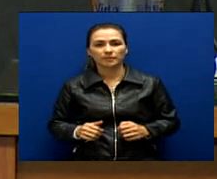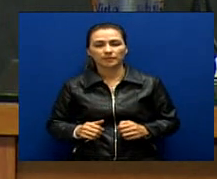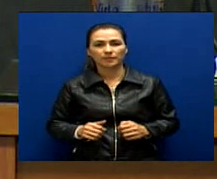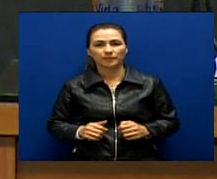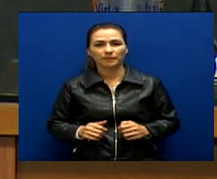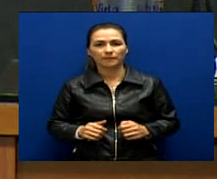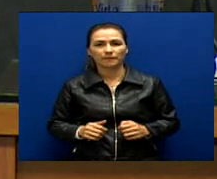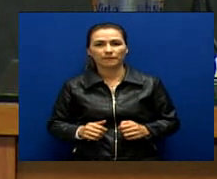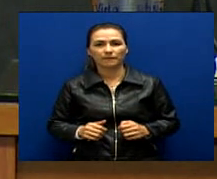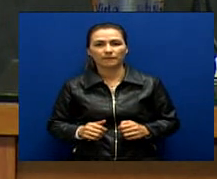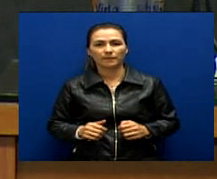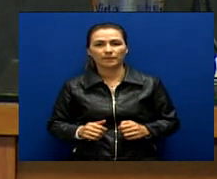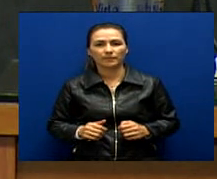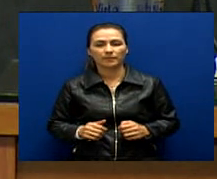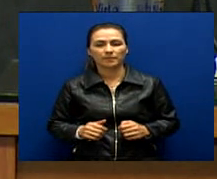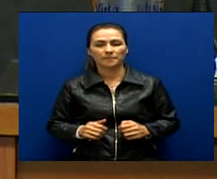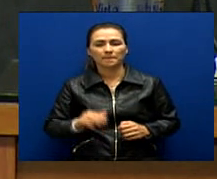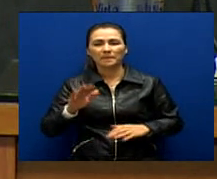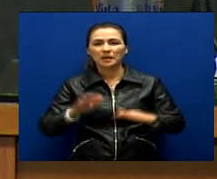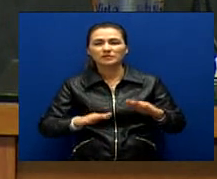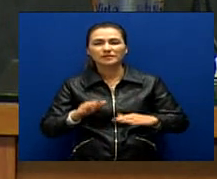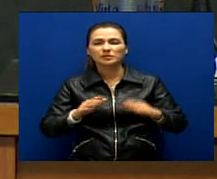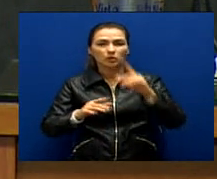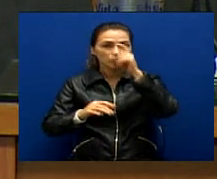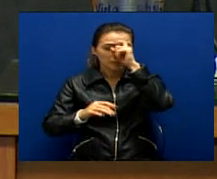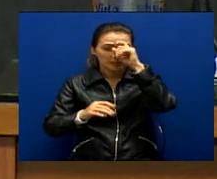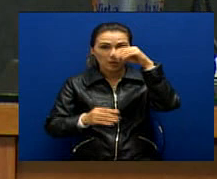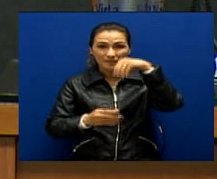para a gente não trabalhar direito